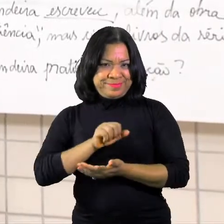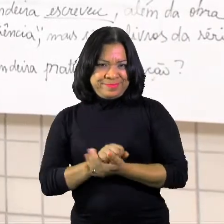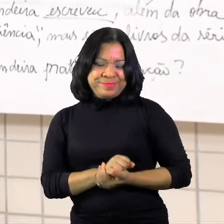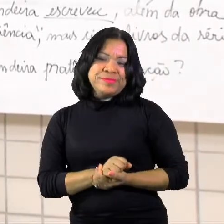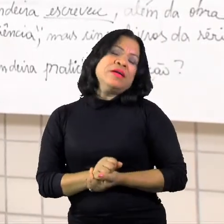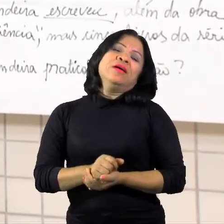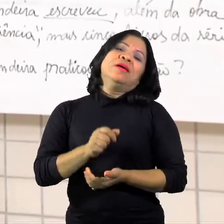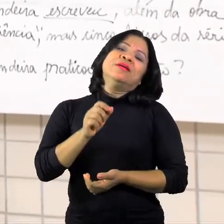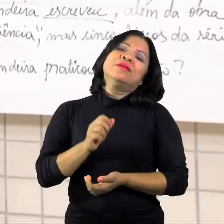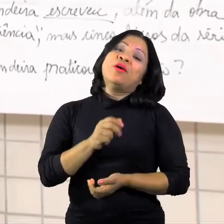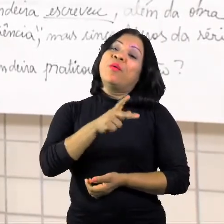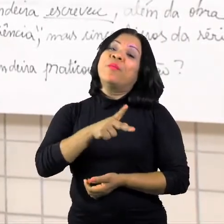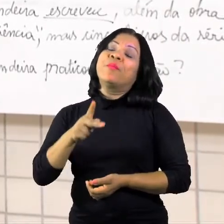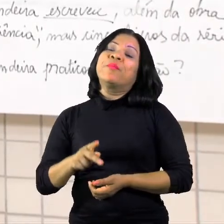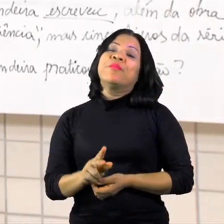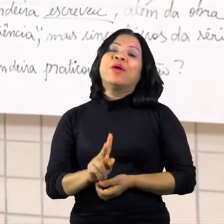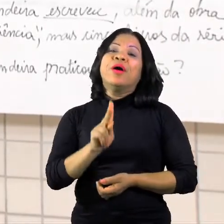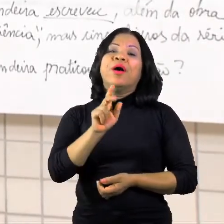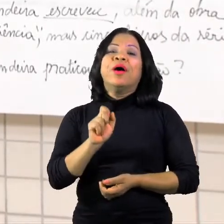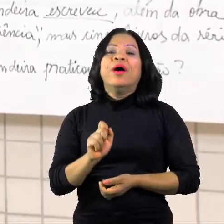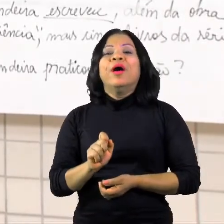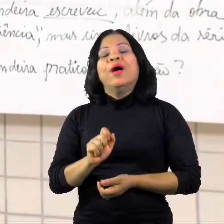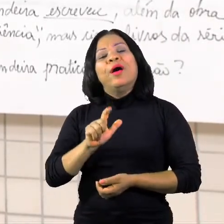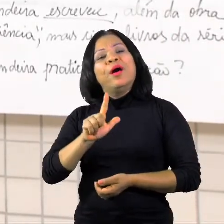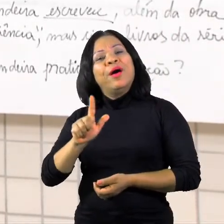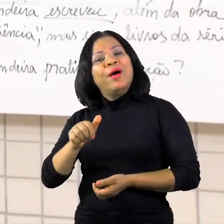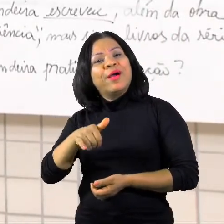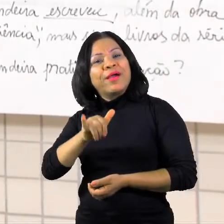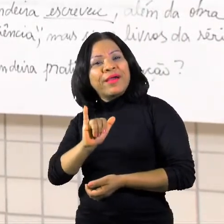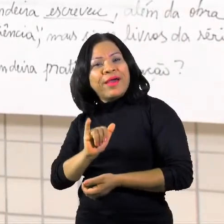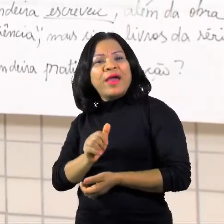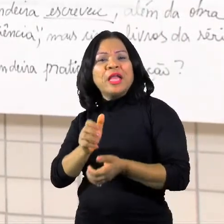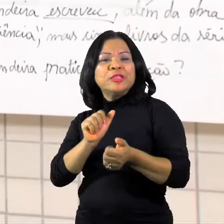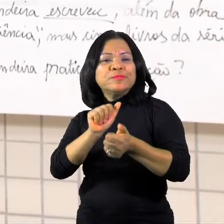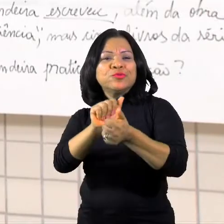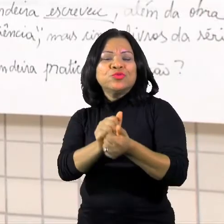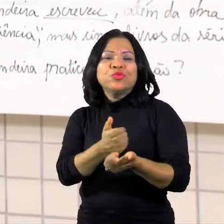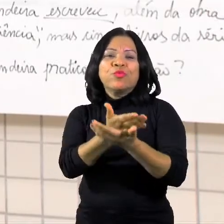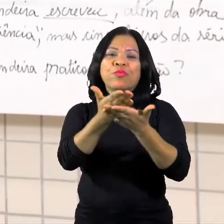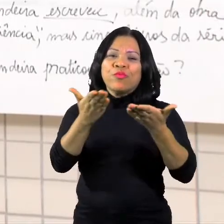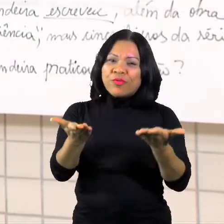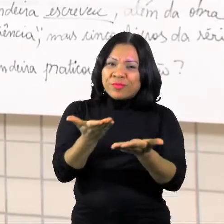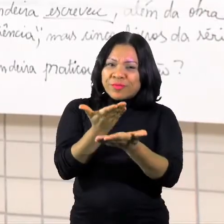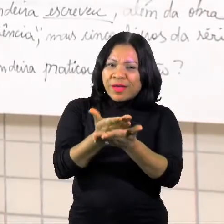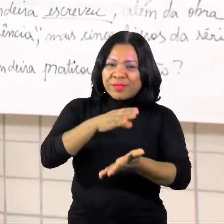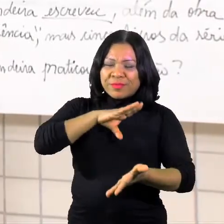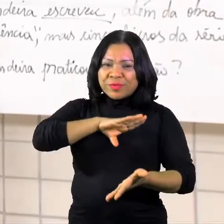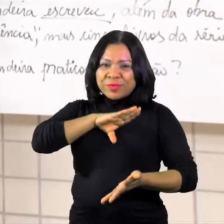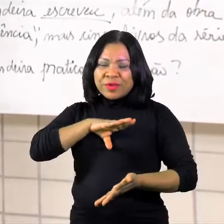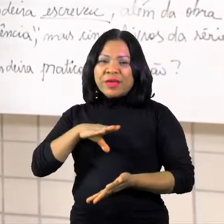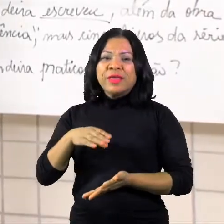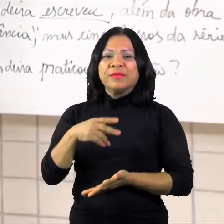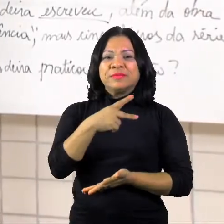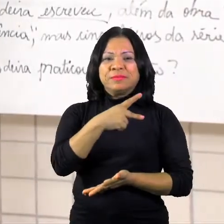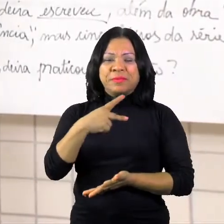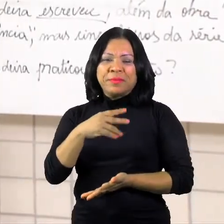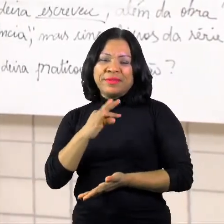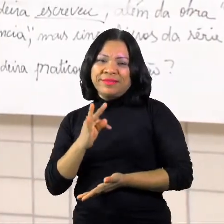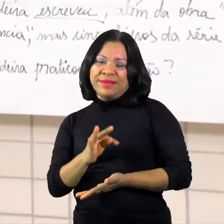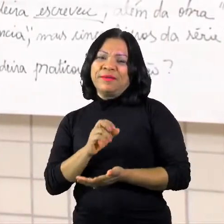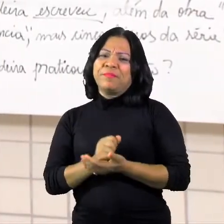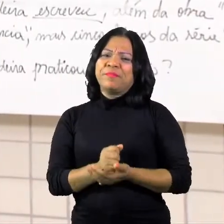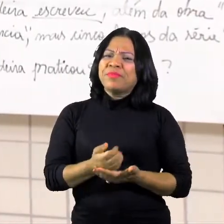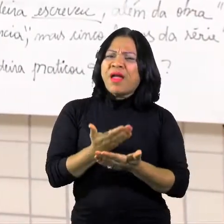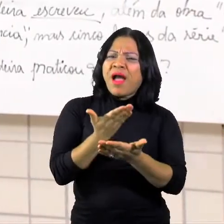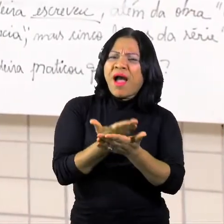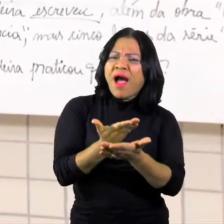Kelly Guimarães e sigo com vocês nas teleaulas de língua portuguesa e PPT. E qual é o assunto que nós vamos trabalhar nessa teleaula de